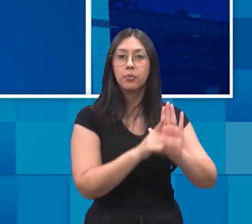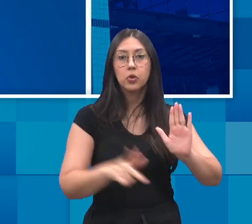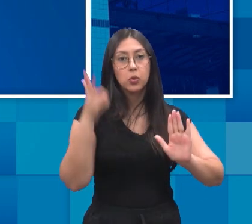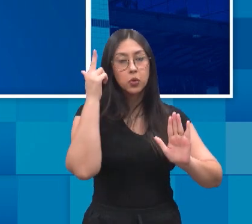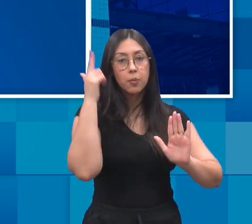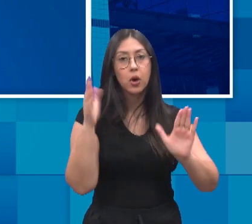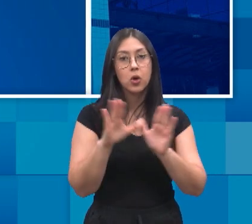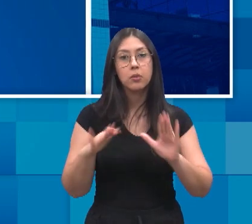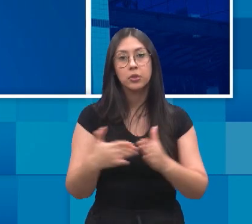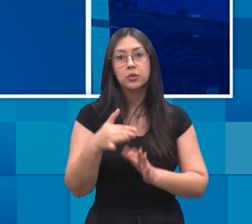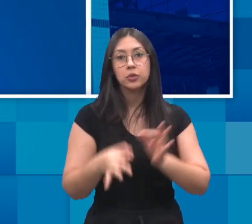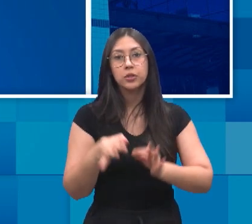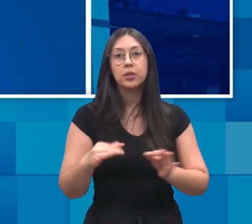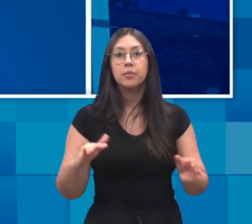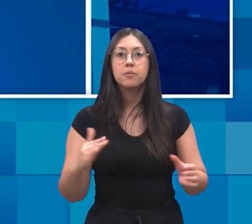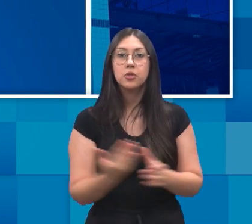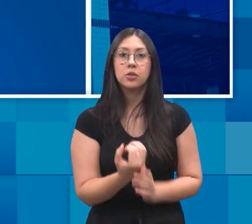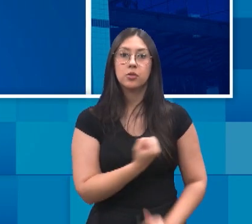número